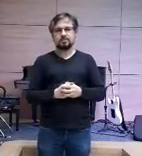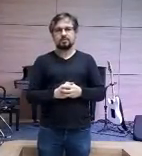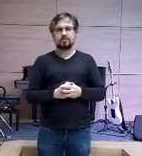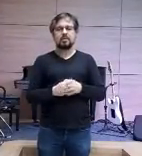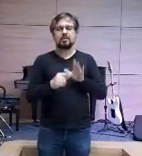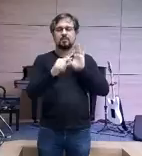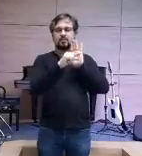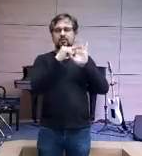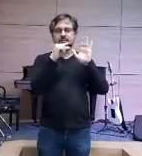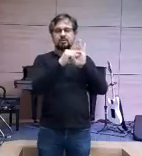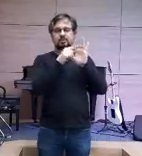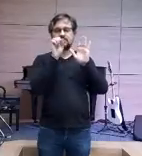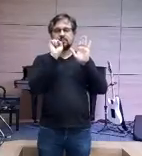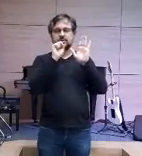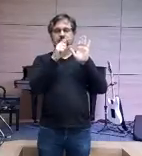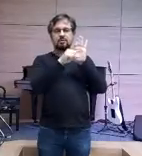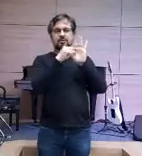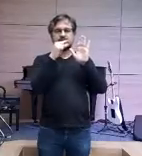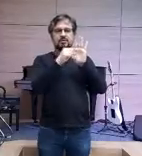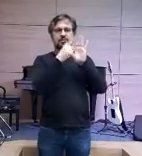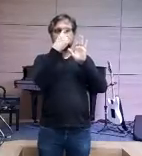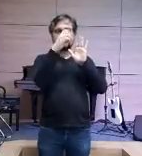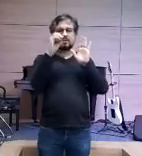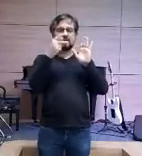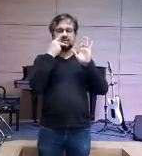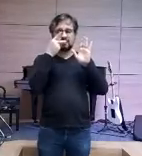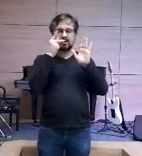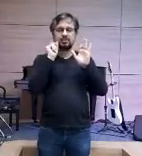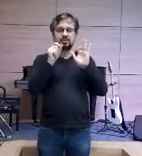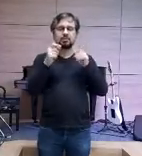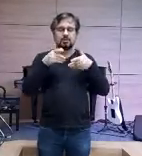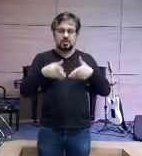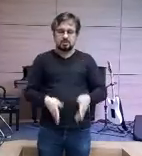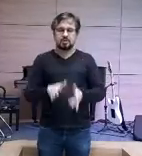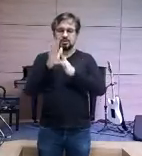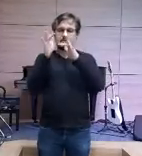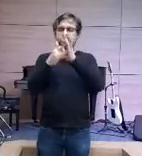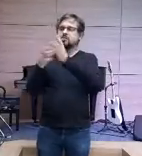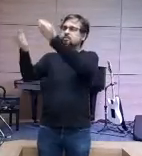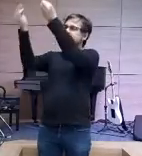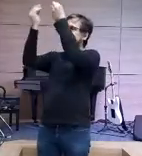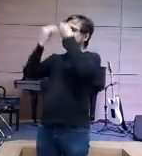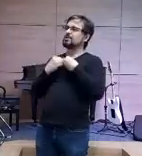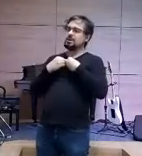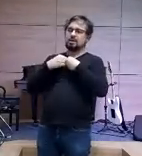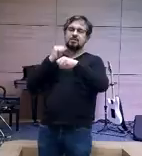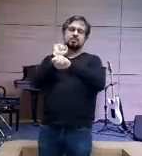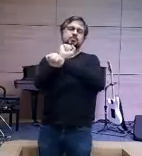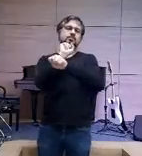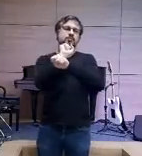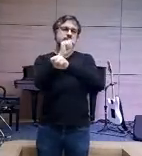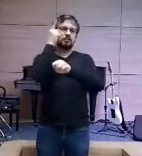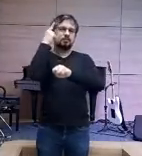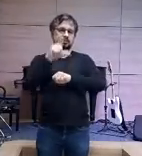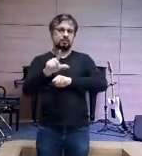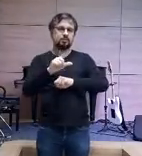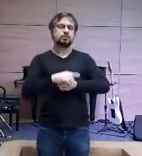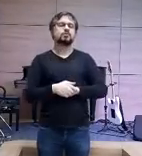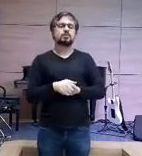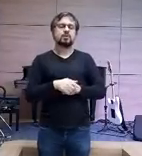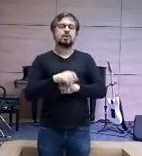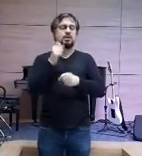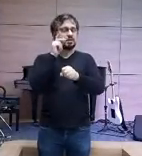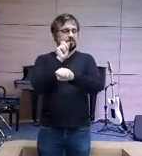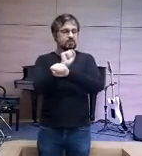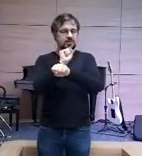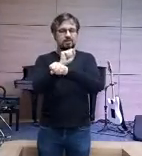o Versículo 8 e 10 o nascimento de Jesus nos trouxe a esperança verdadeira